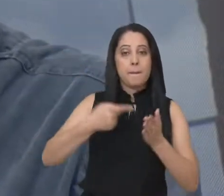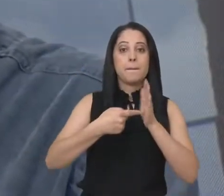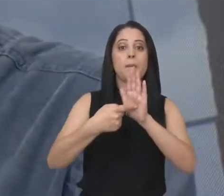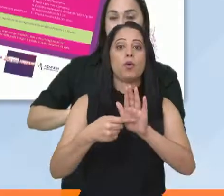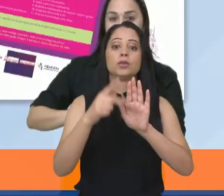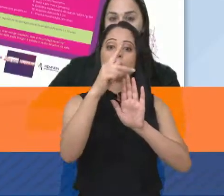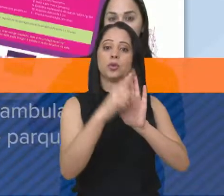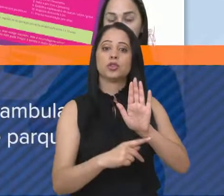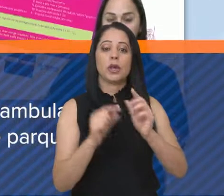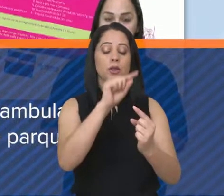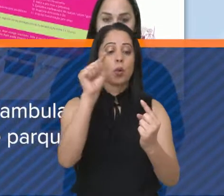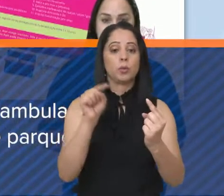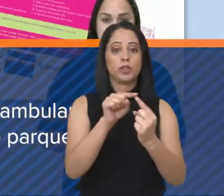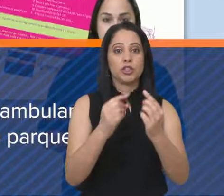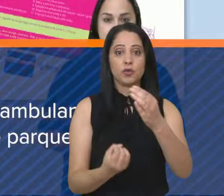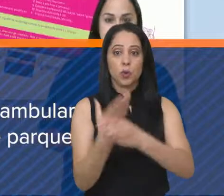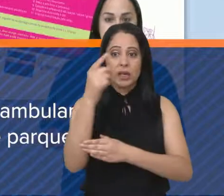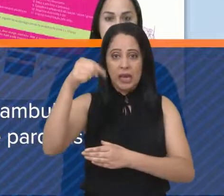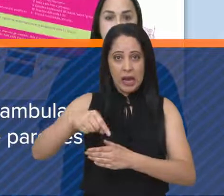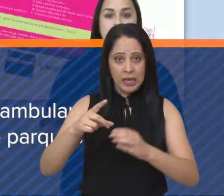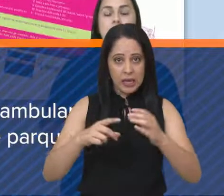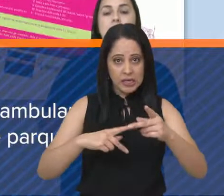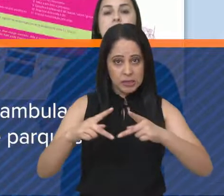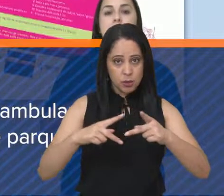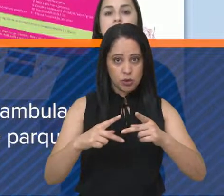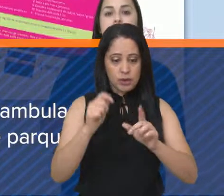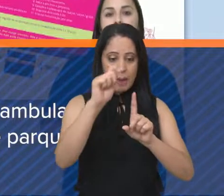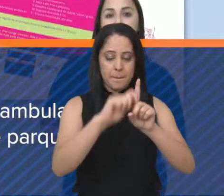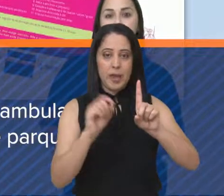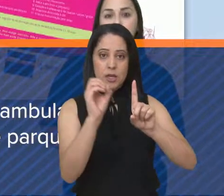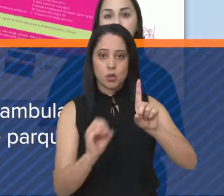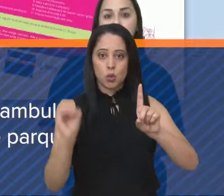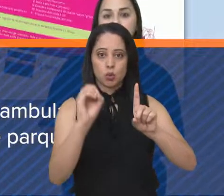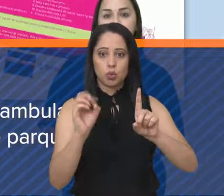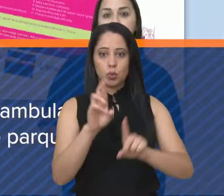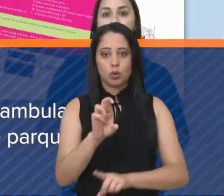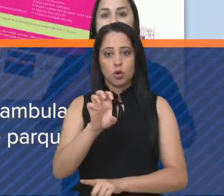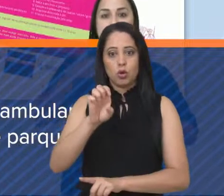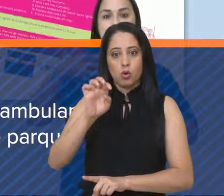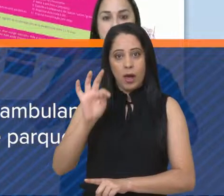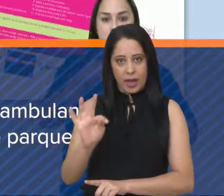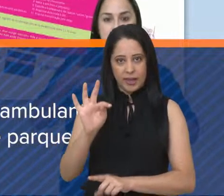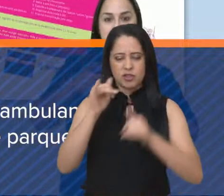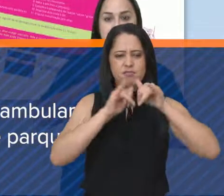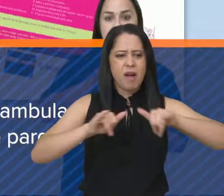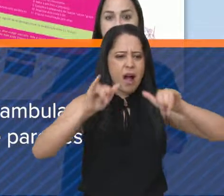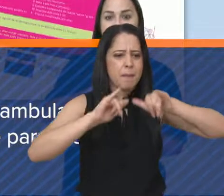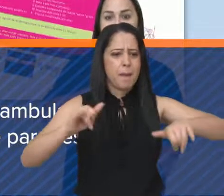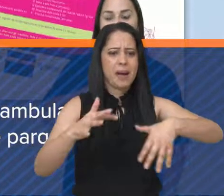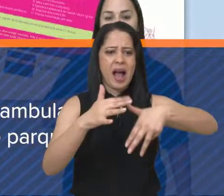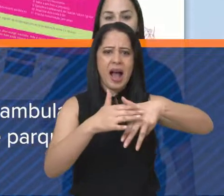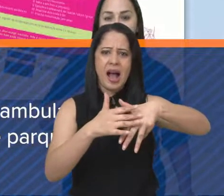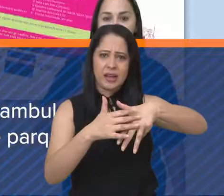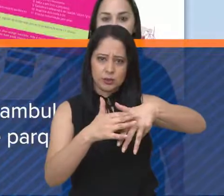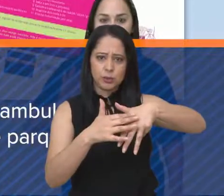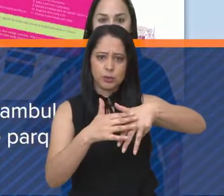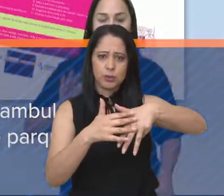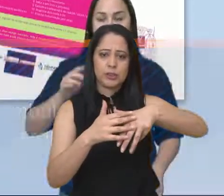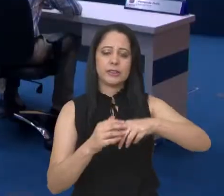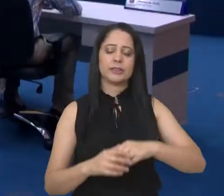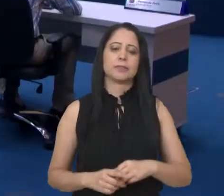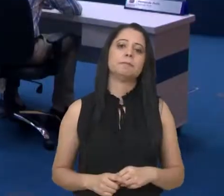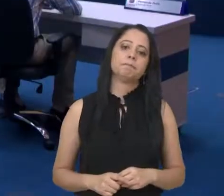apresentou um projeto com o objetivo de criar a campanha Outubro Rett em São José, que é dedicada a ampliar e divulgar informações sobre a síndrome de